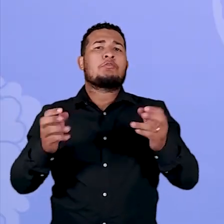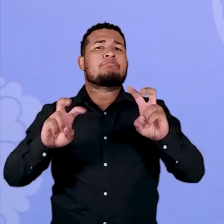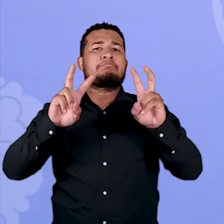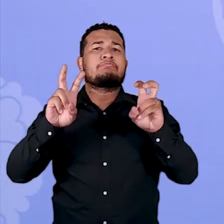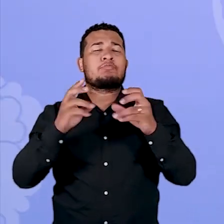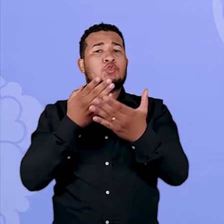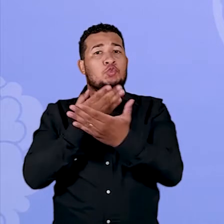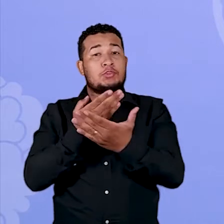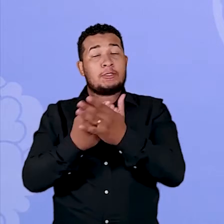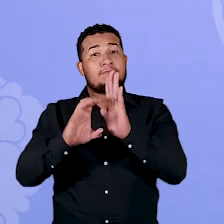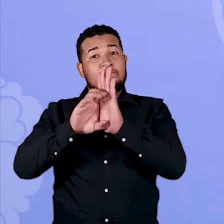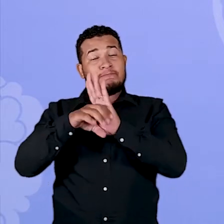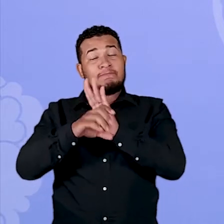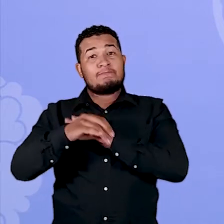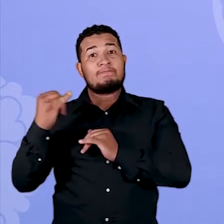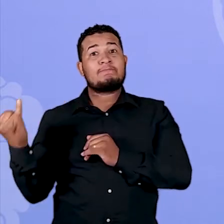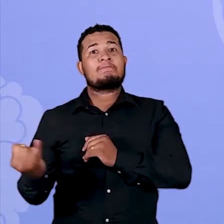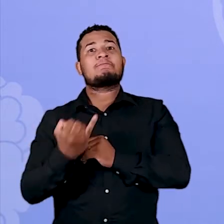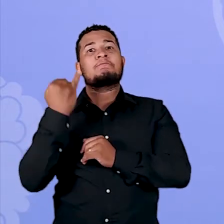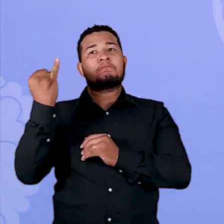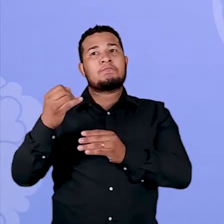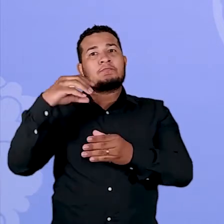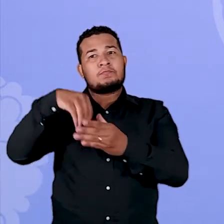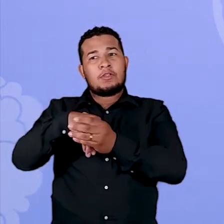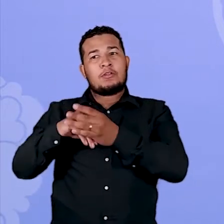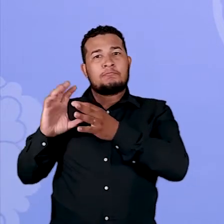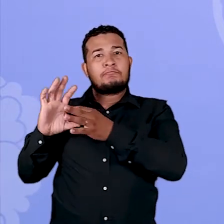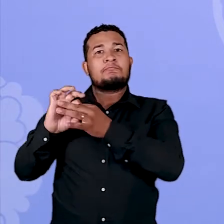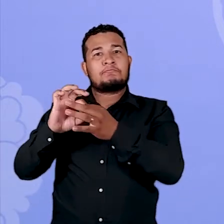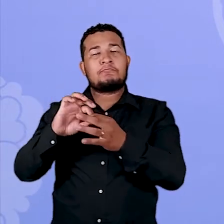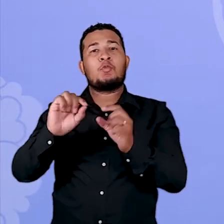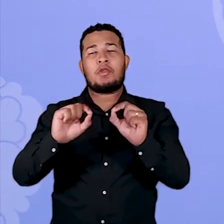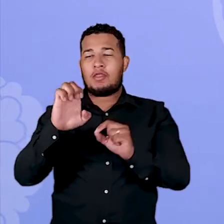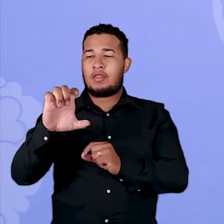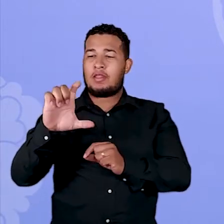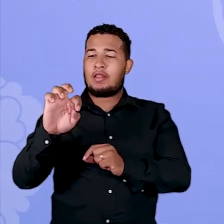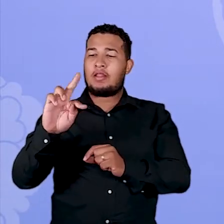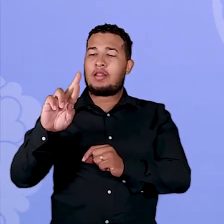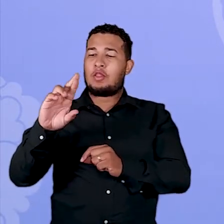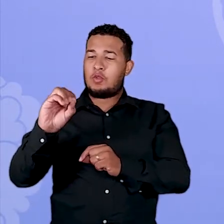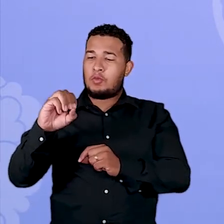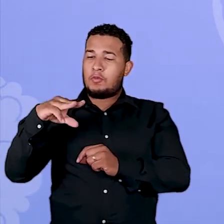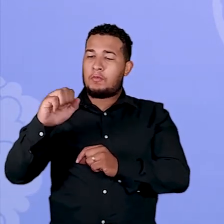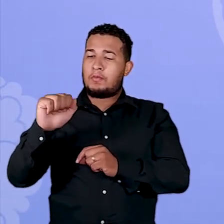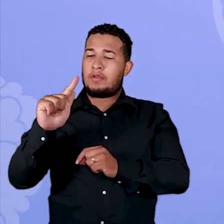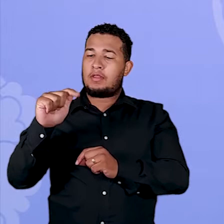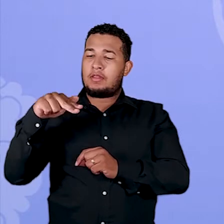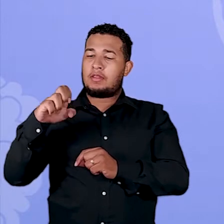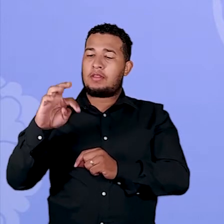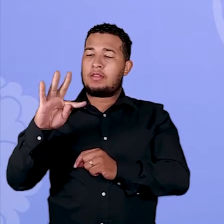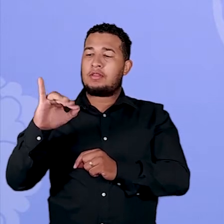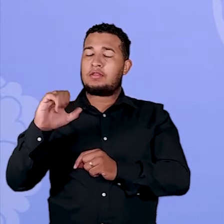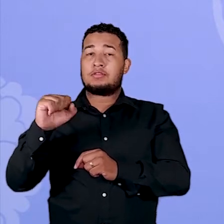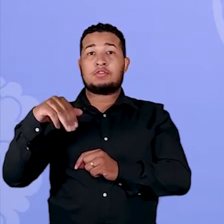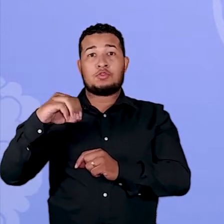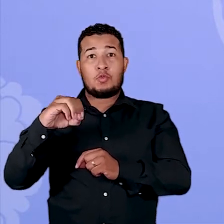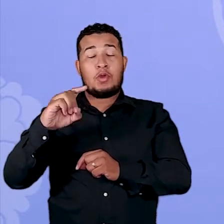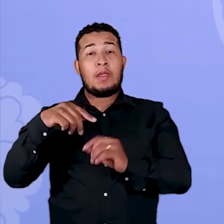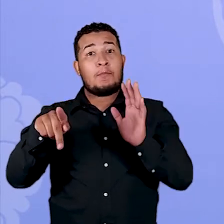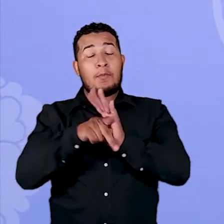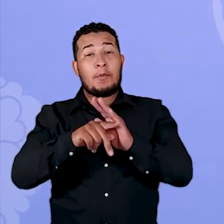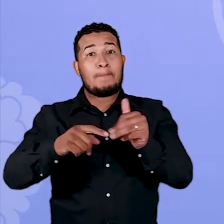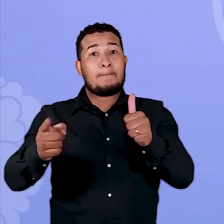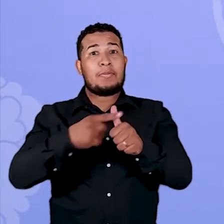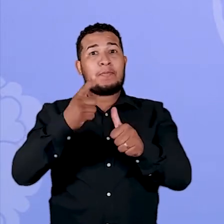nós estudaremos um dos conceitos mais importantes dentro da ideia de eletromagnetismo. Nós falaremos aqui hoje sobre a primeira